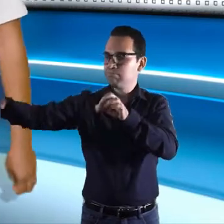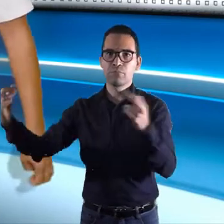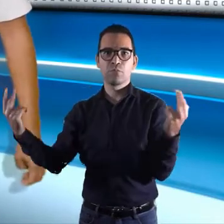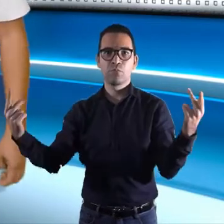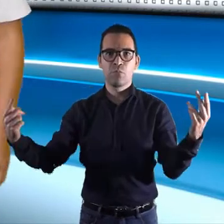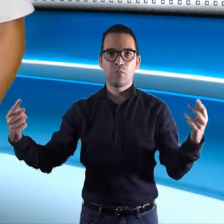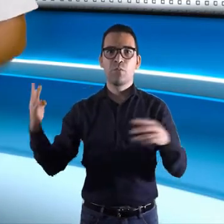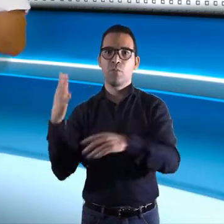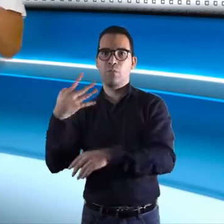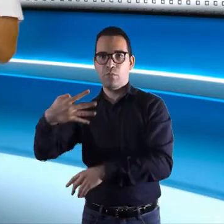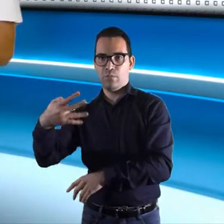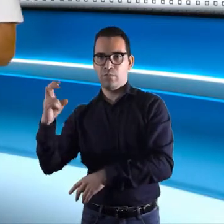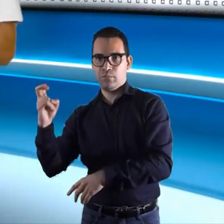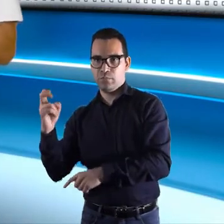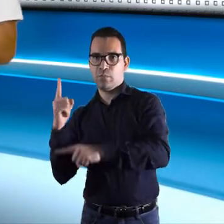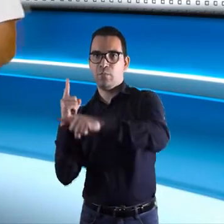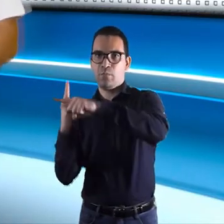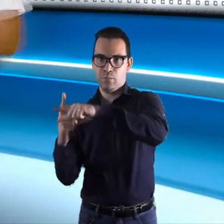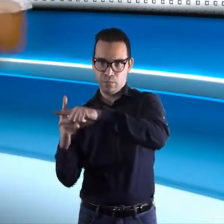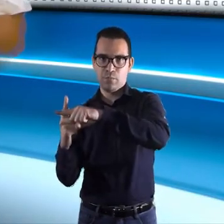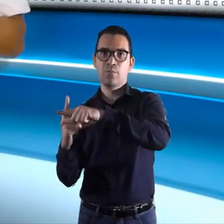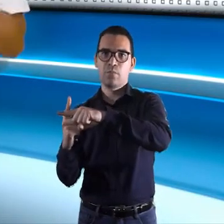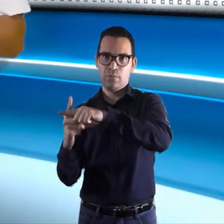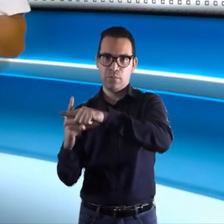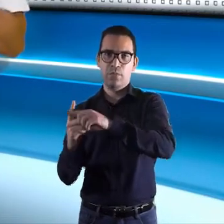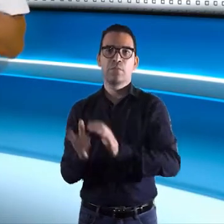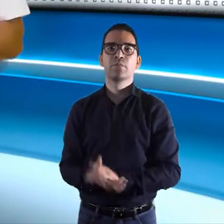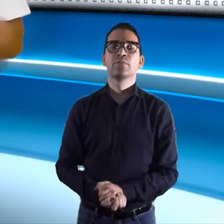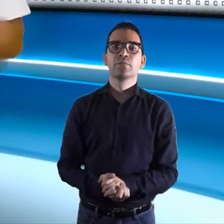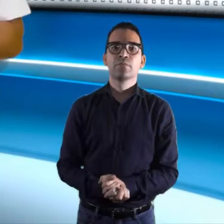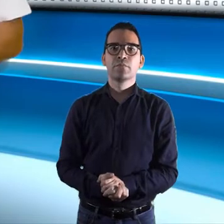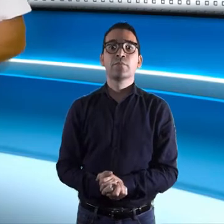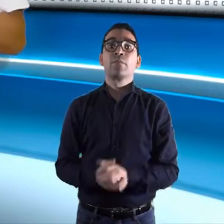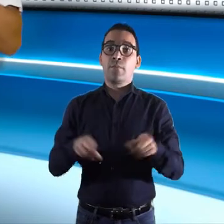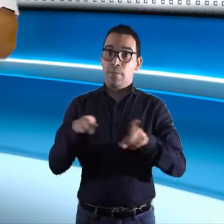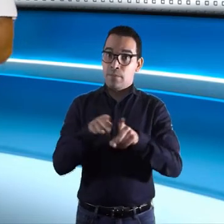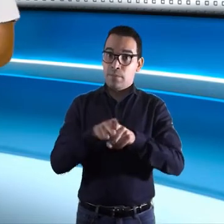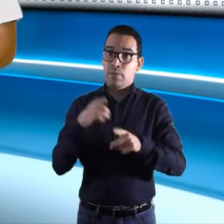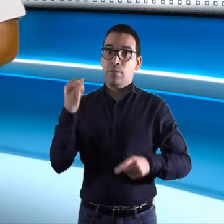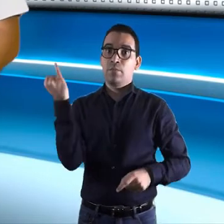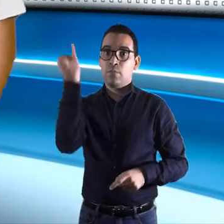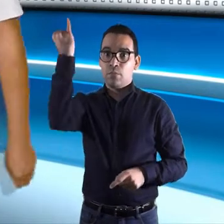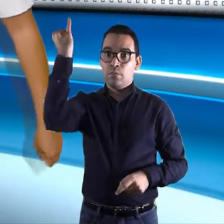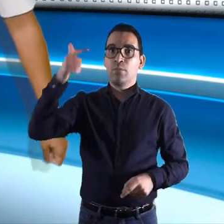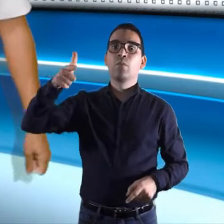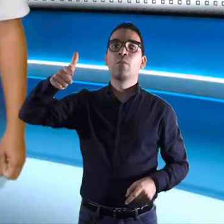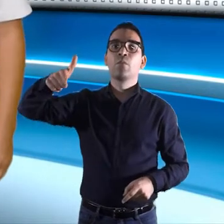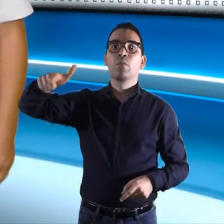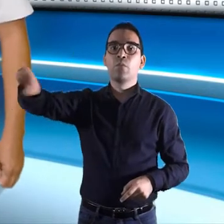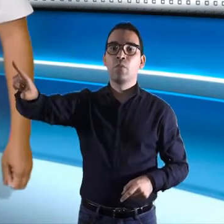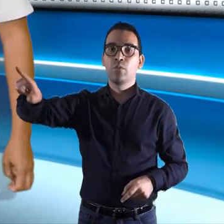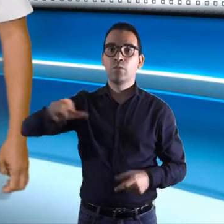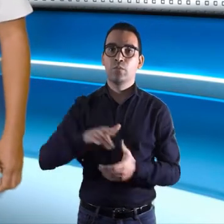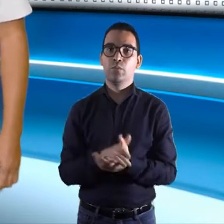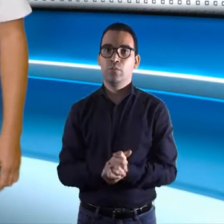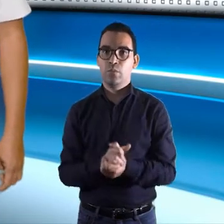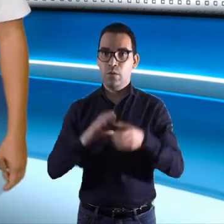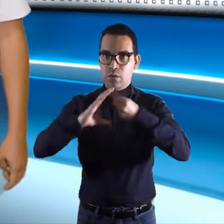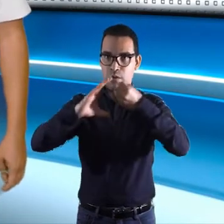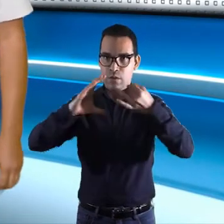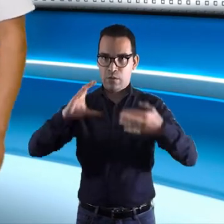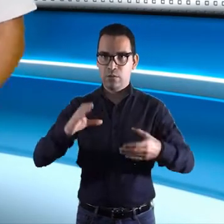Tranquilo, pessoal? Agora vamos mais uma? Outro ponto importante que trabalhamos no conjunto dos